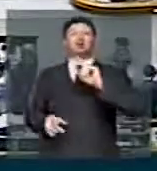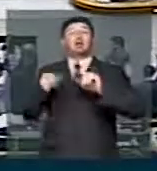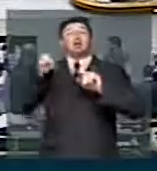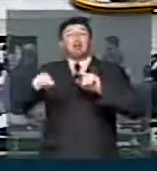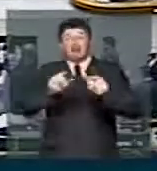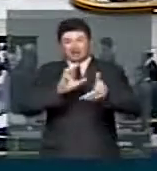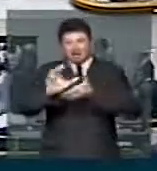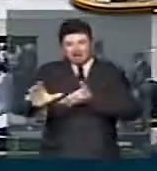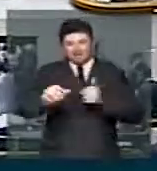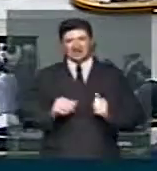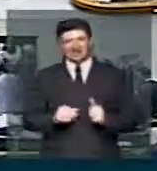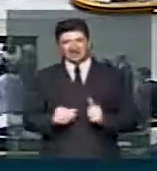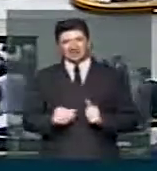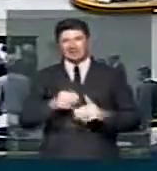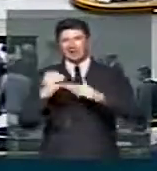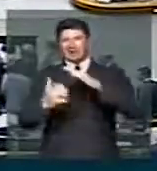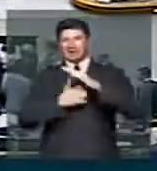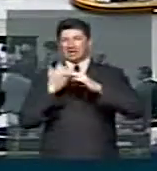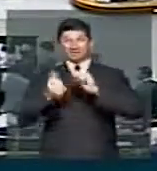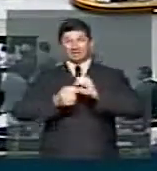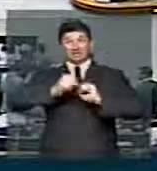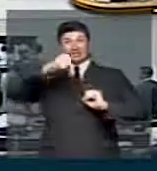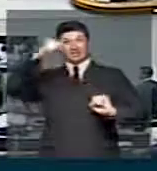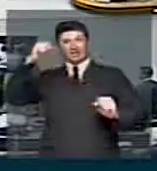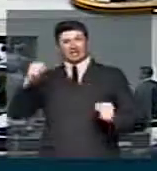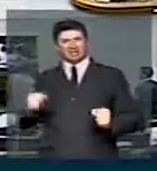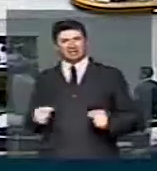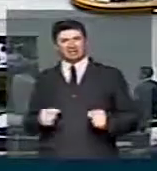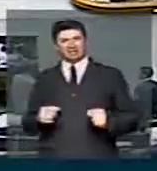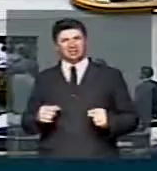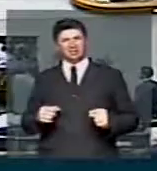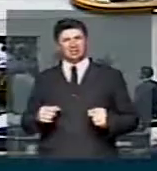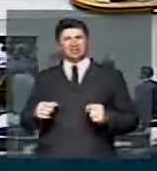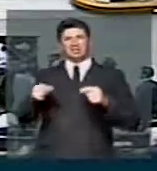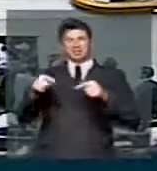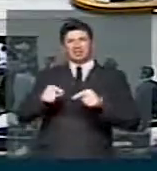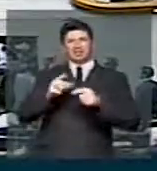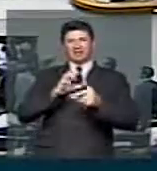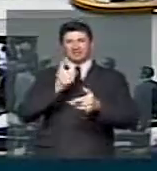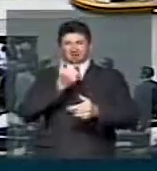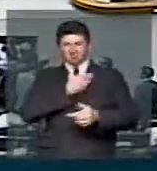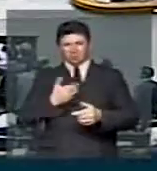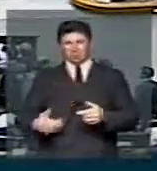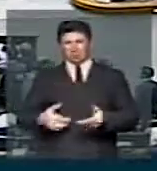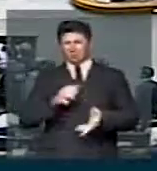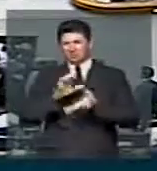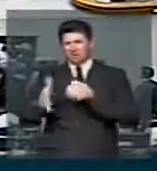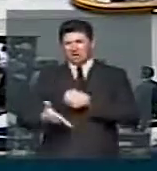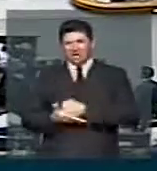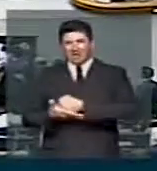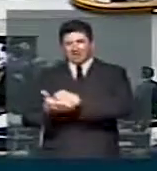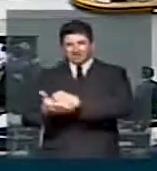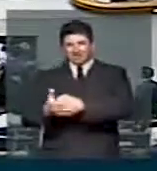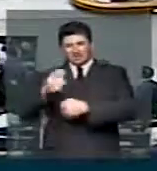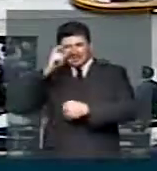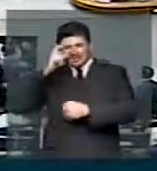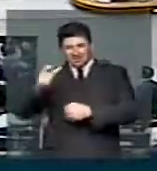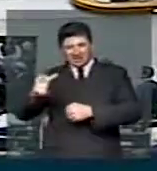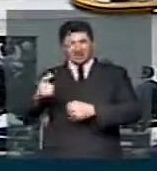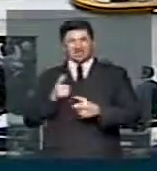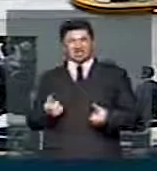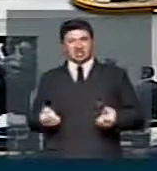de financiar grandes corporações, nessa linha de colocar o dinheiro público para atender o interesse